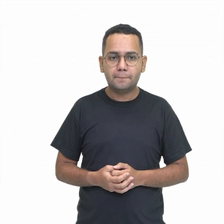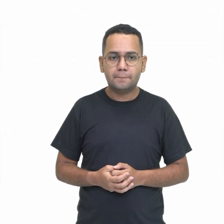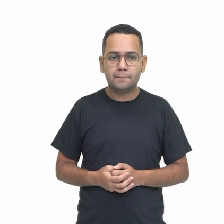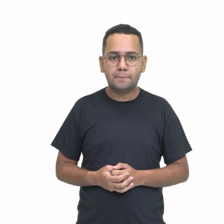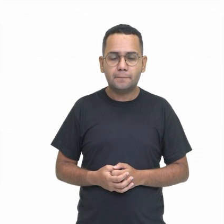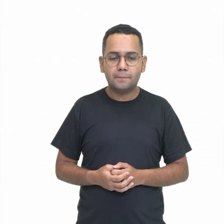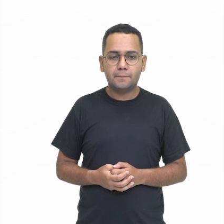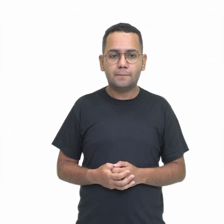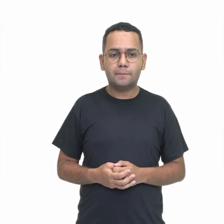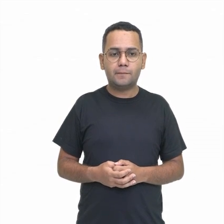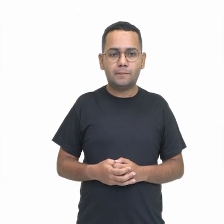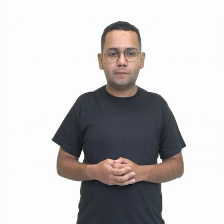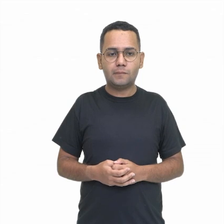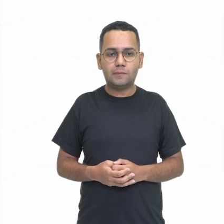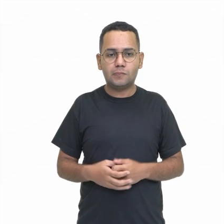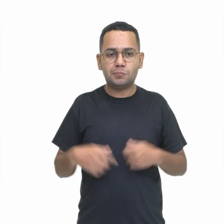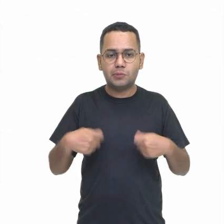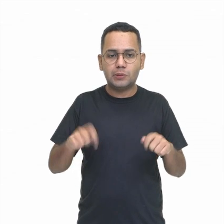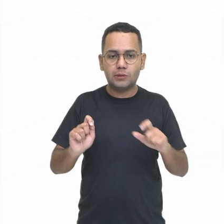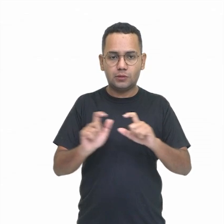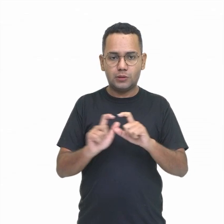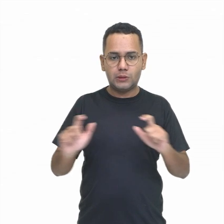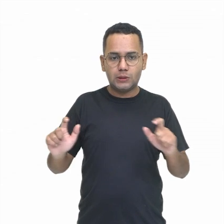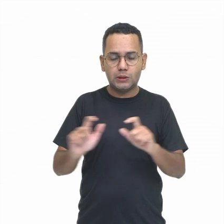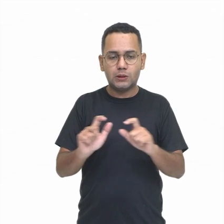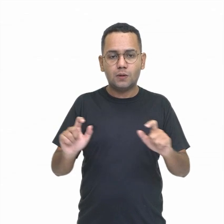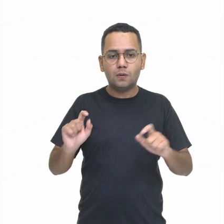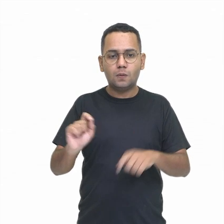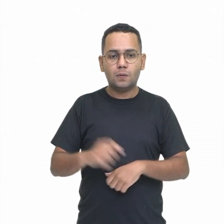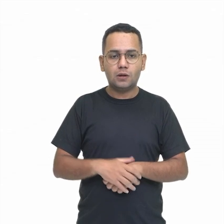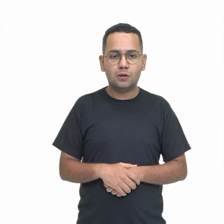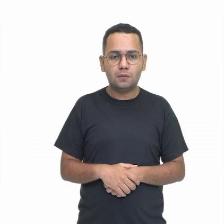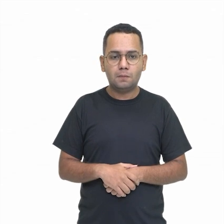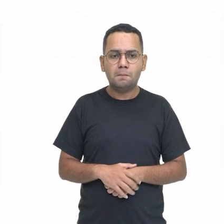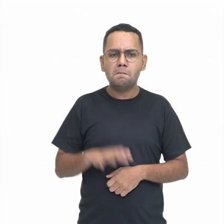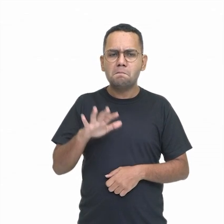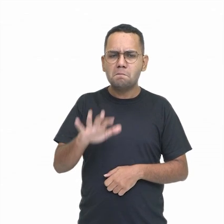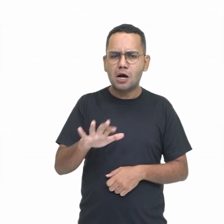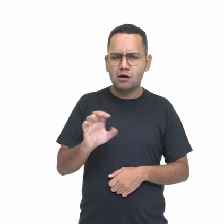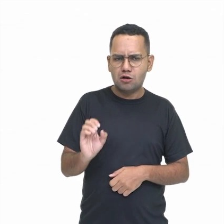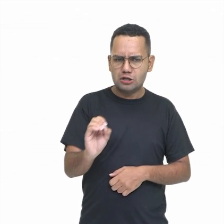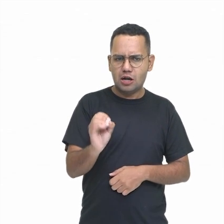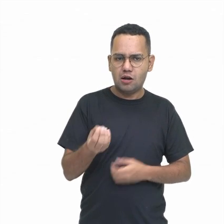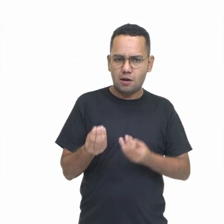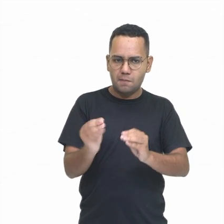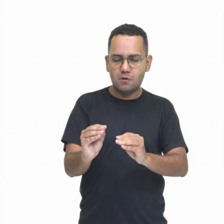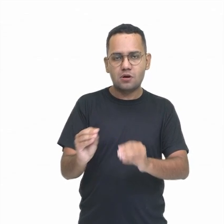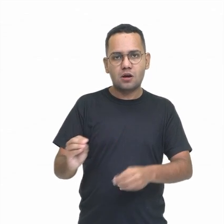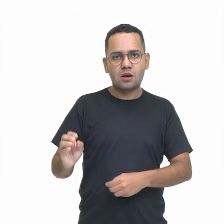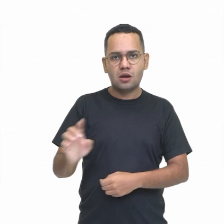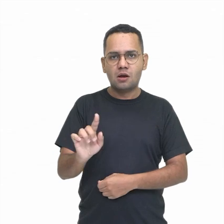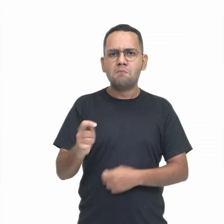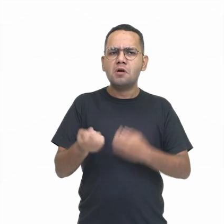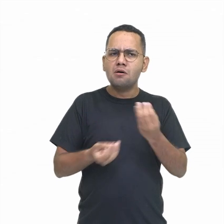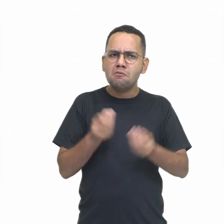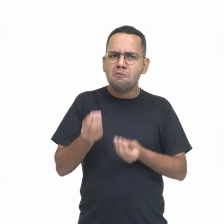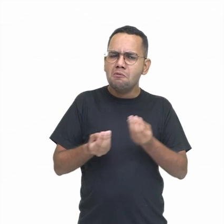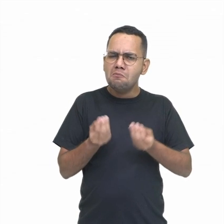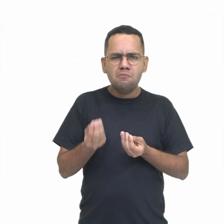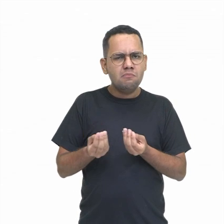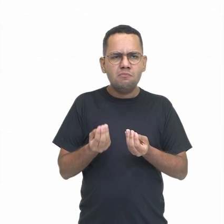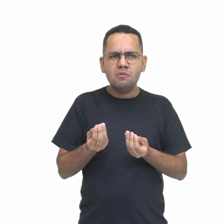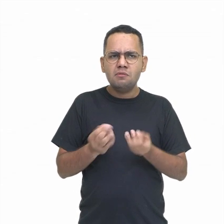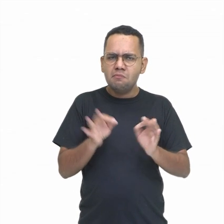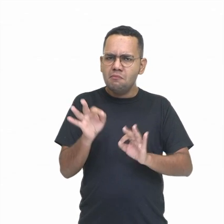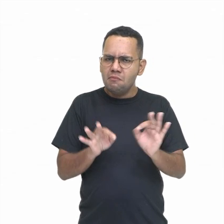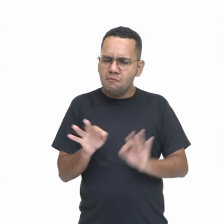escrever que o r Aliás o o zero não vai fazer parte desse domínio tá então como é que a gente escreve isso a gente vai